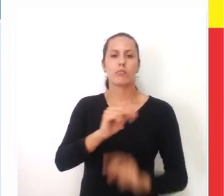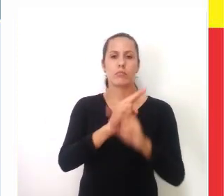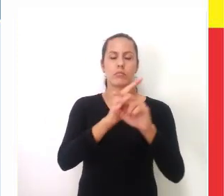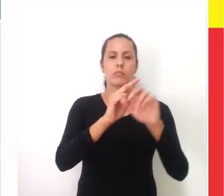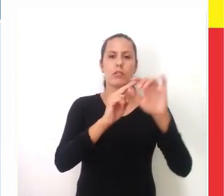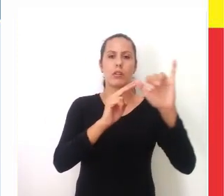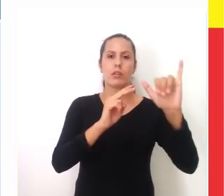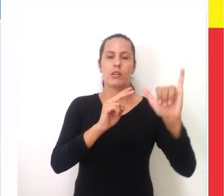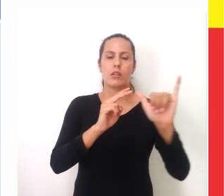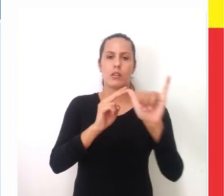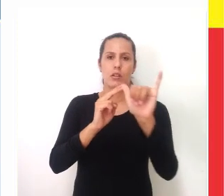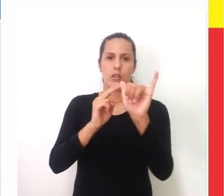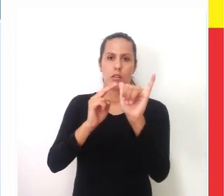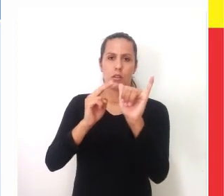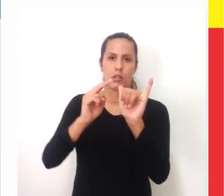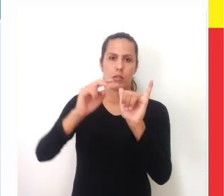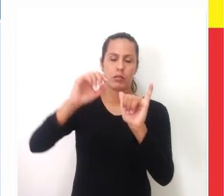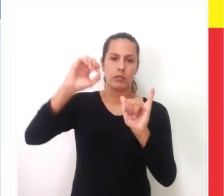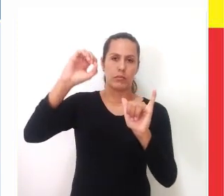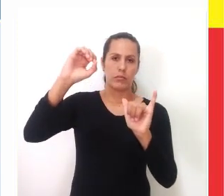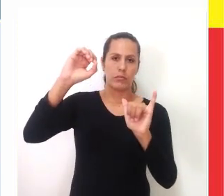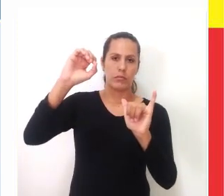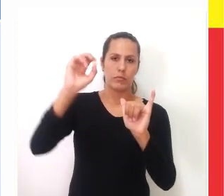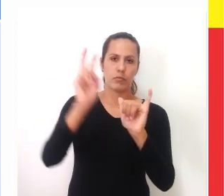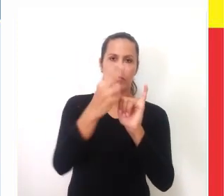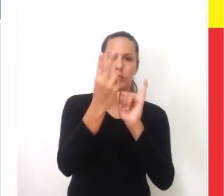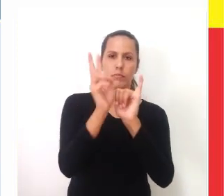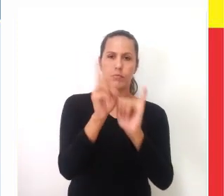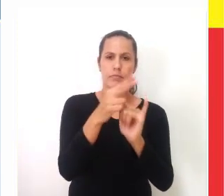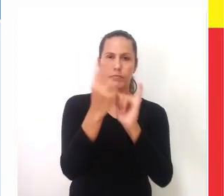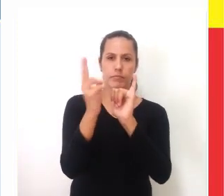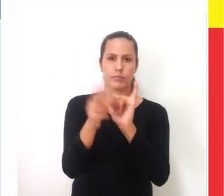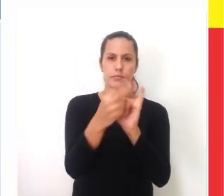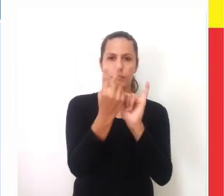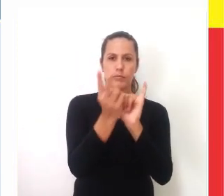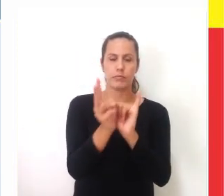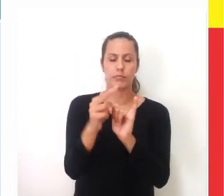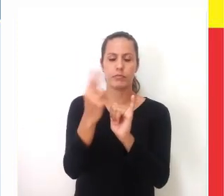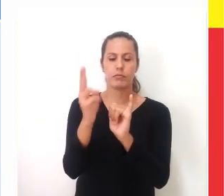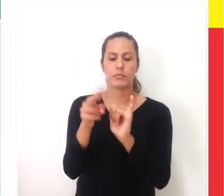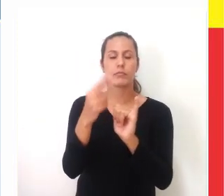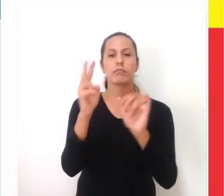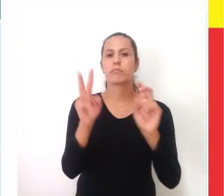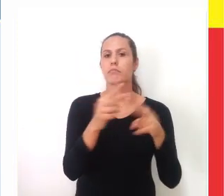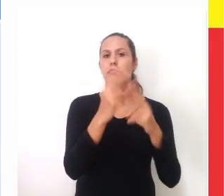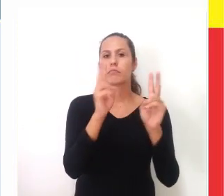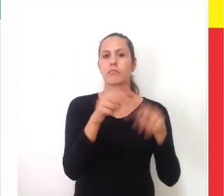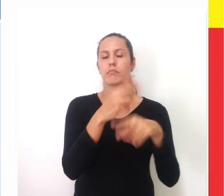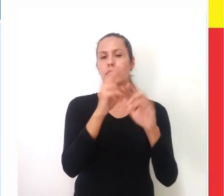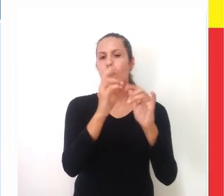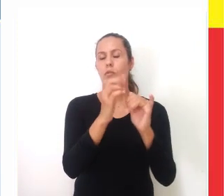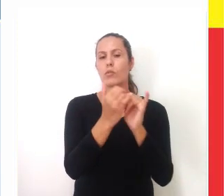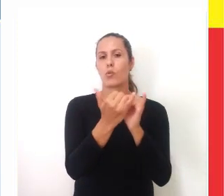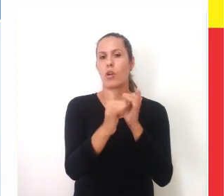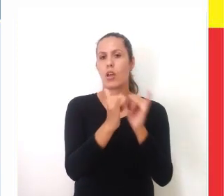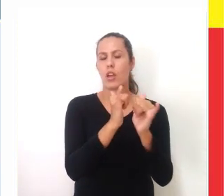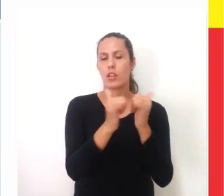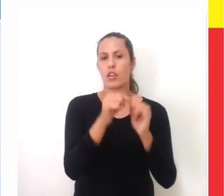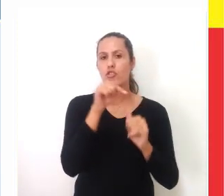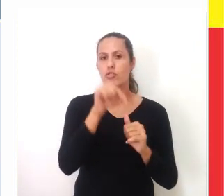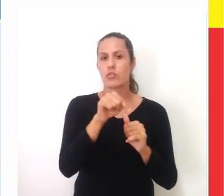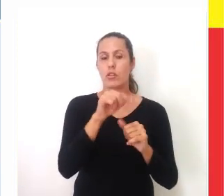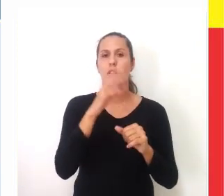gente observa que essa fonte está em moda, principalmente, está sendo mais